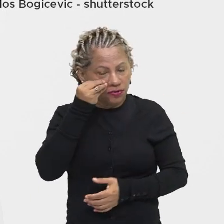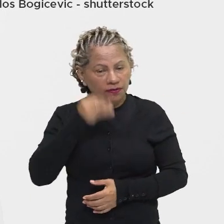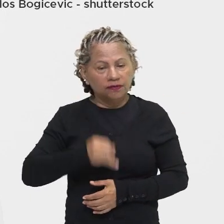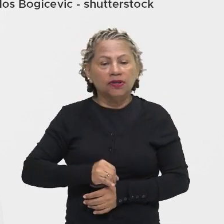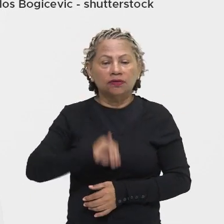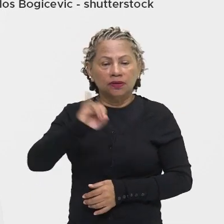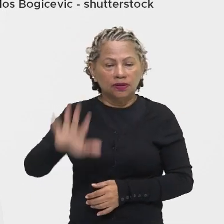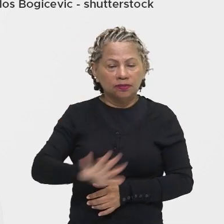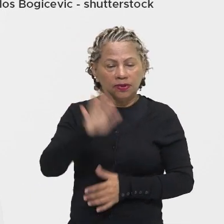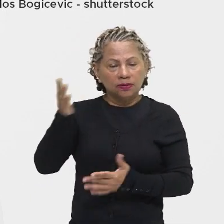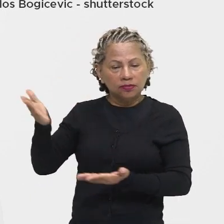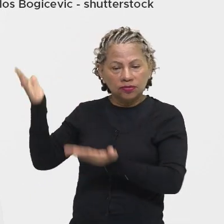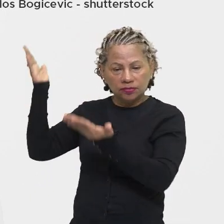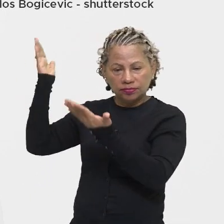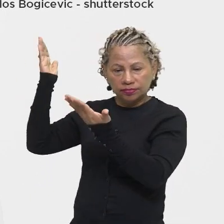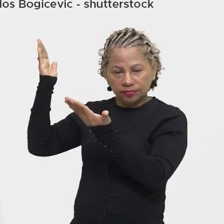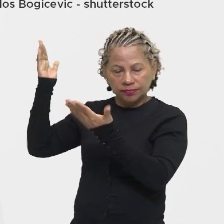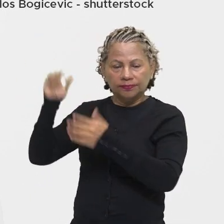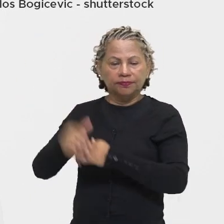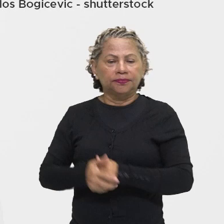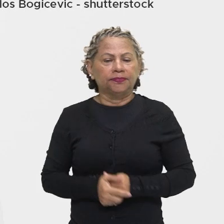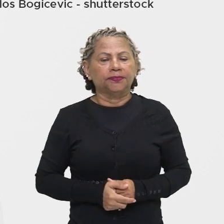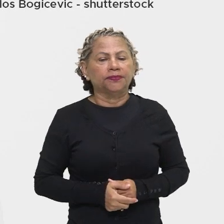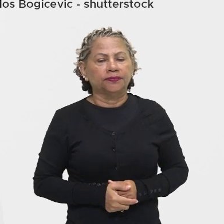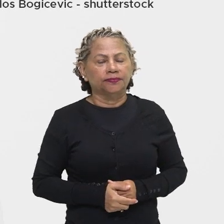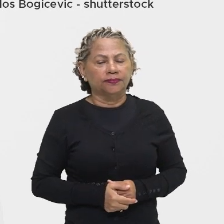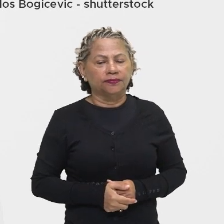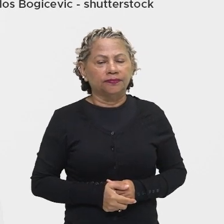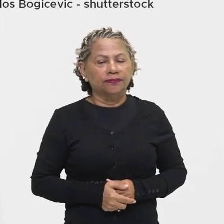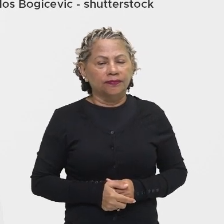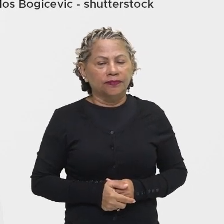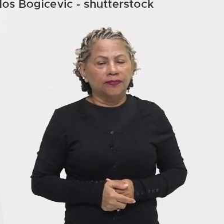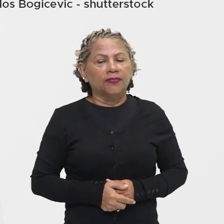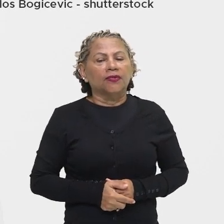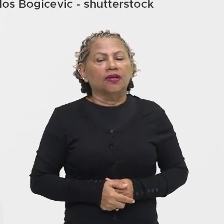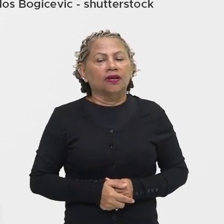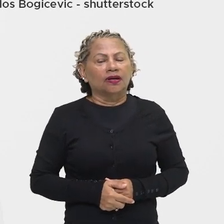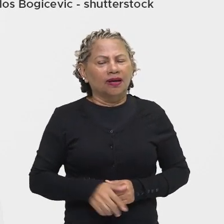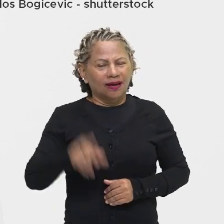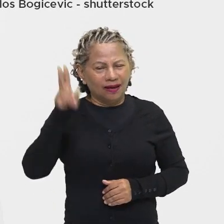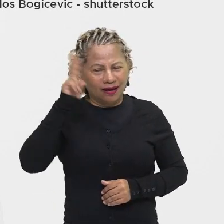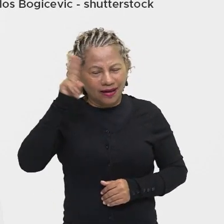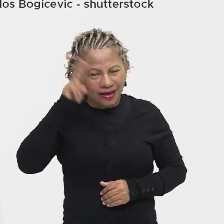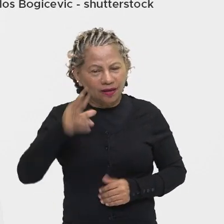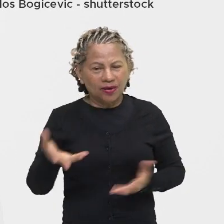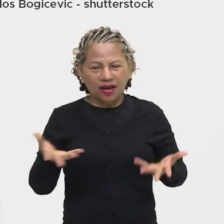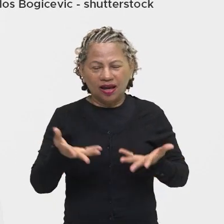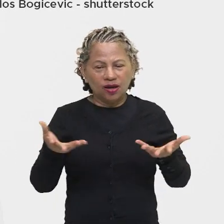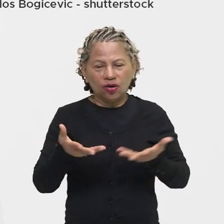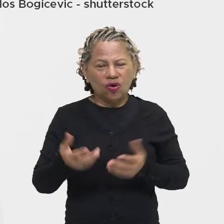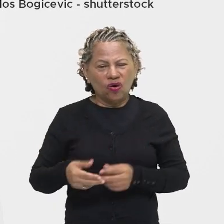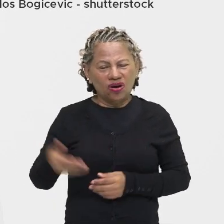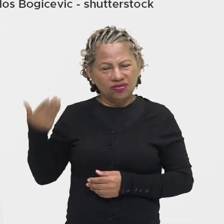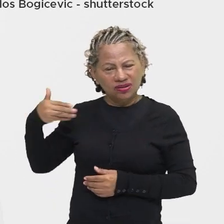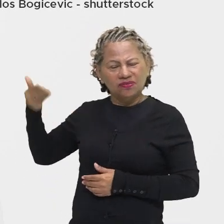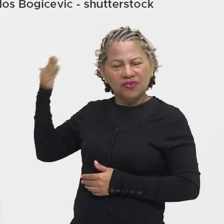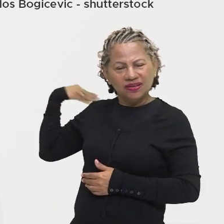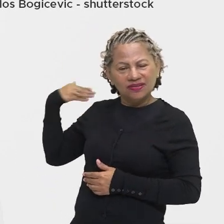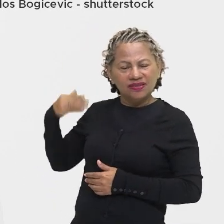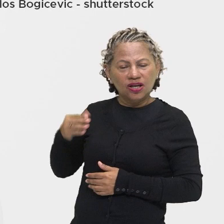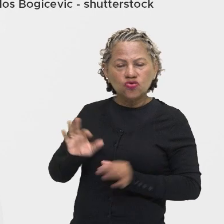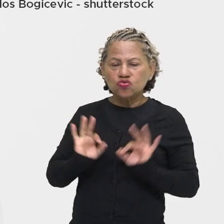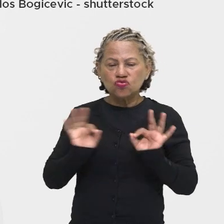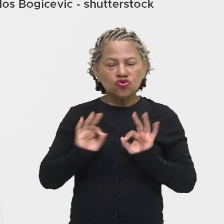aí até uma mídia que a gente quase já não utiliza, né? Mas